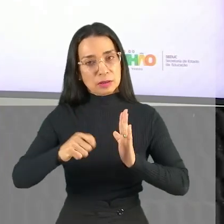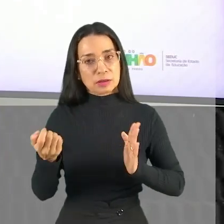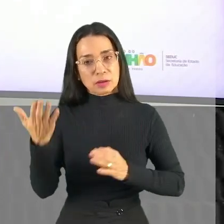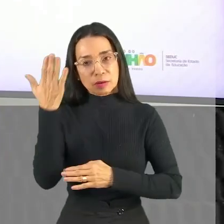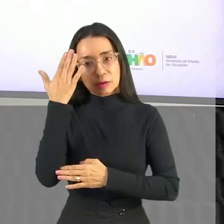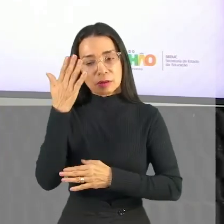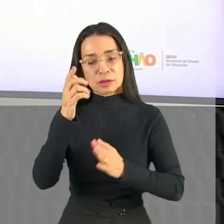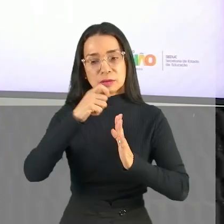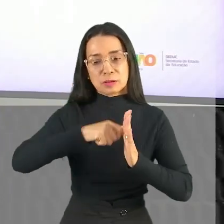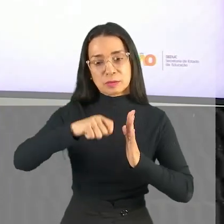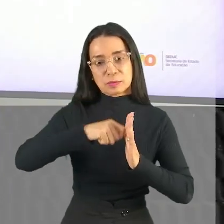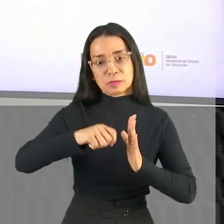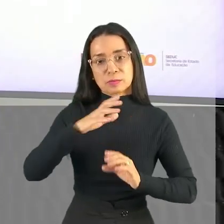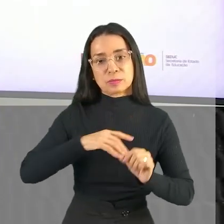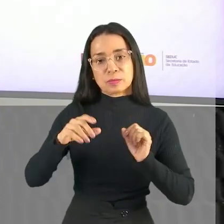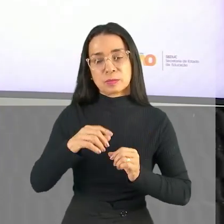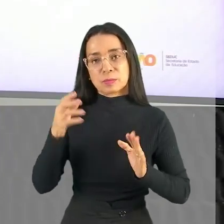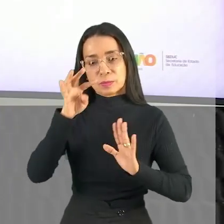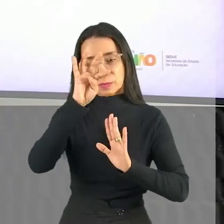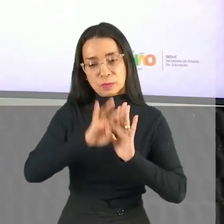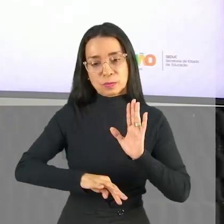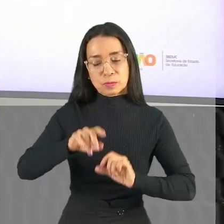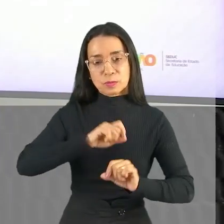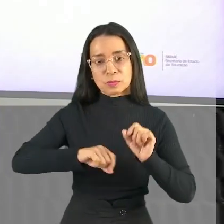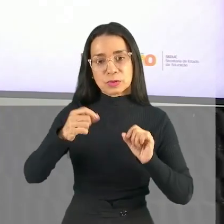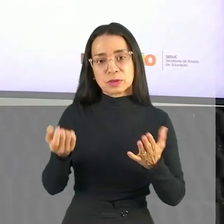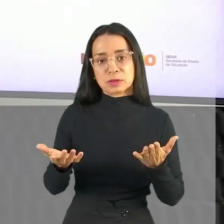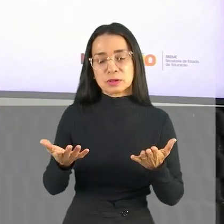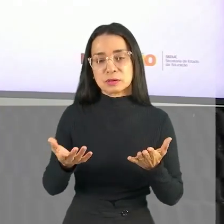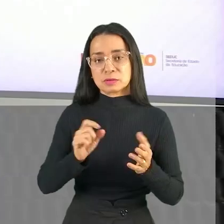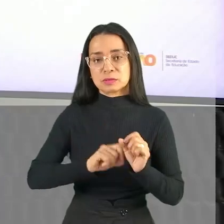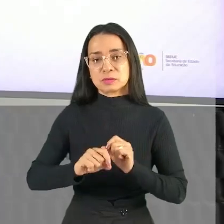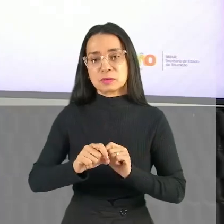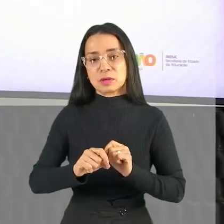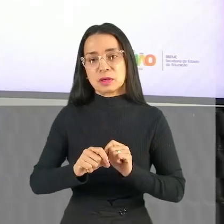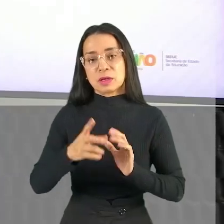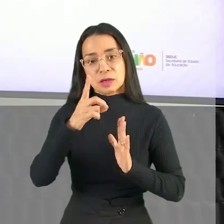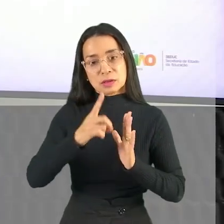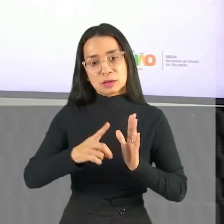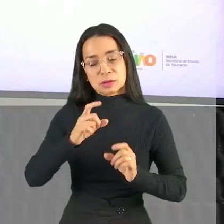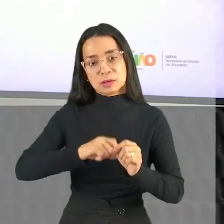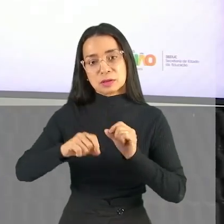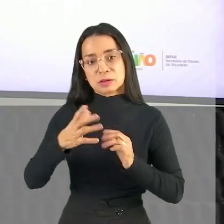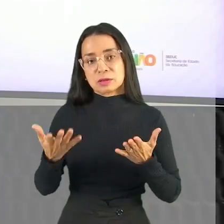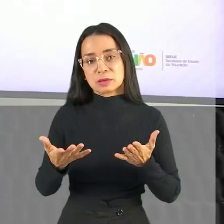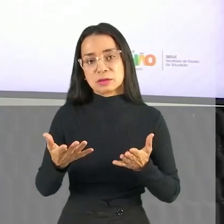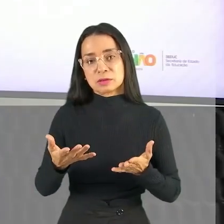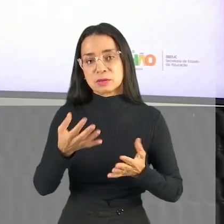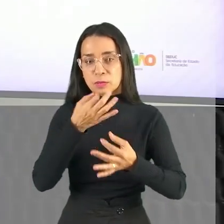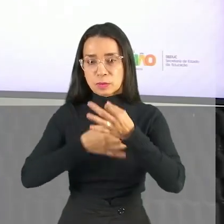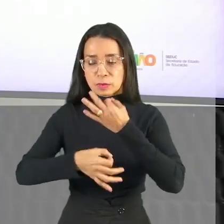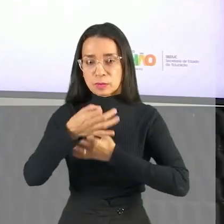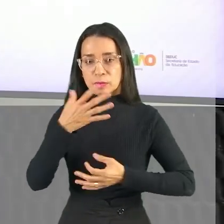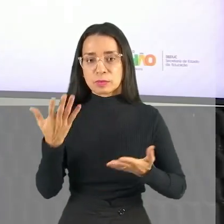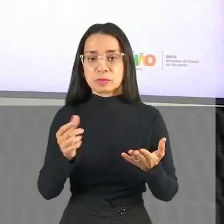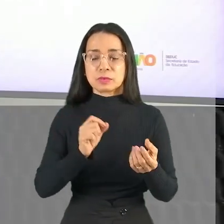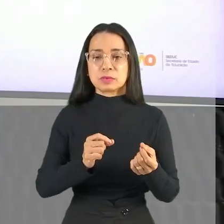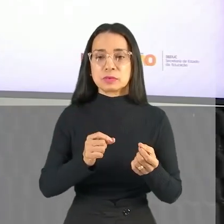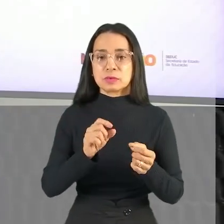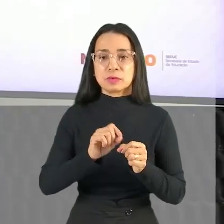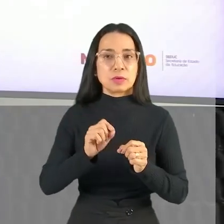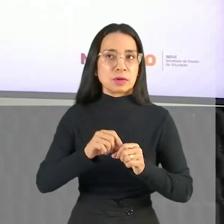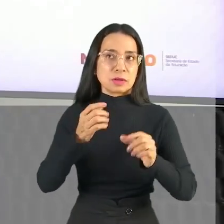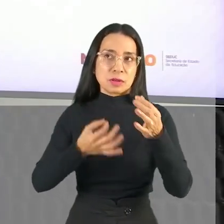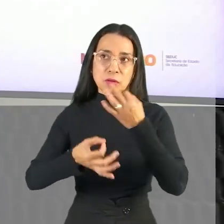você escrever um texto dissertativo argumentativo, até mais do que acertar o tema ou fazer uma